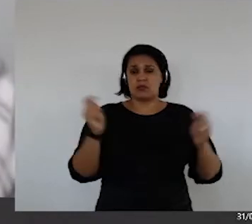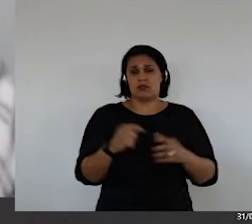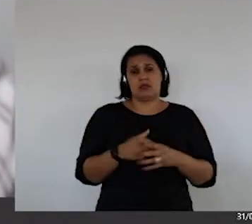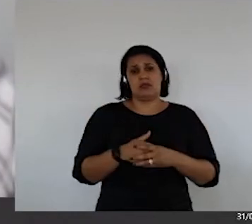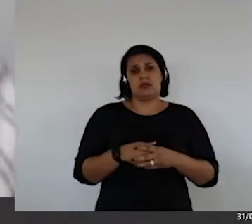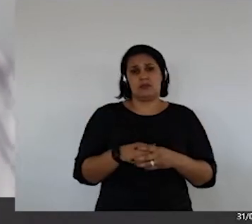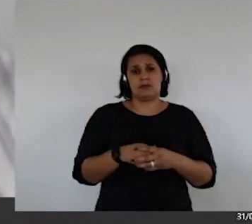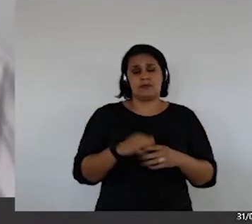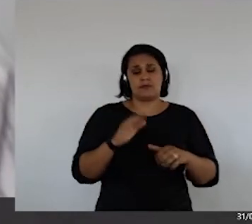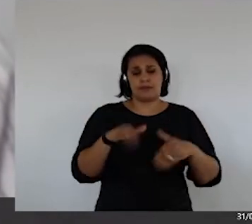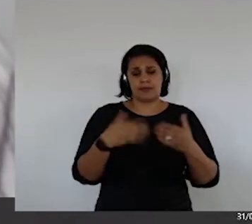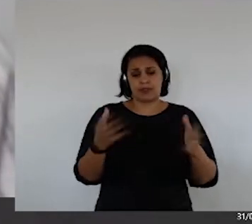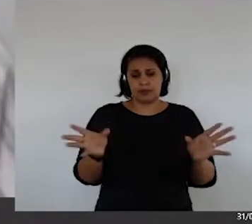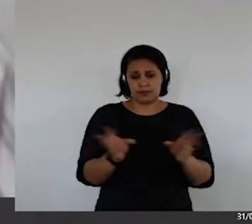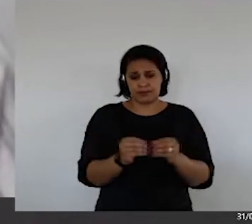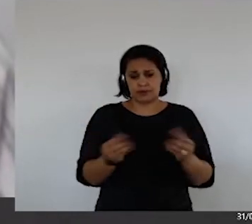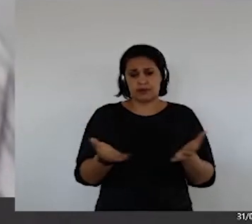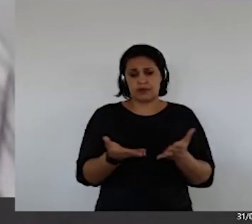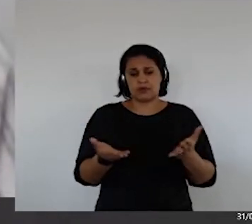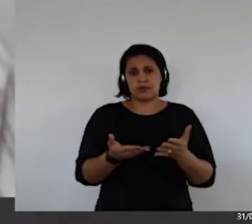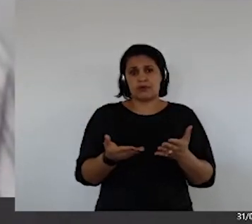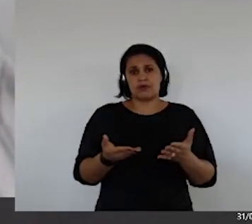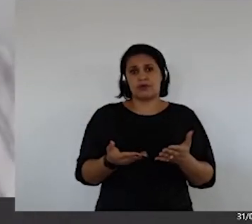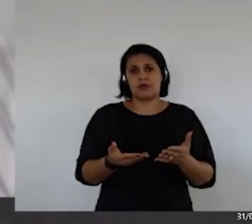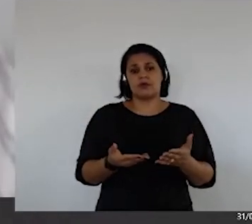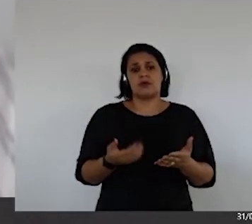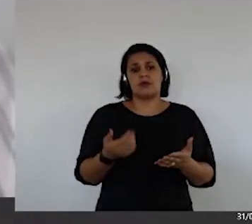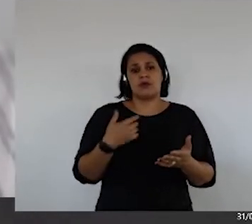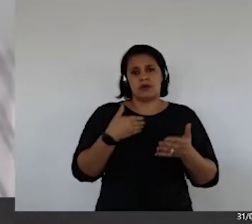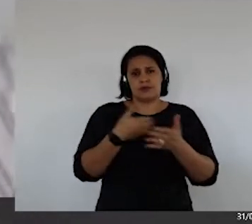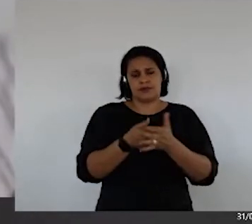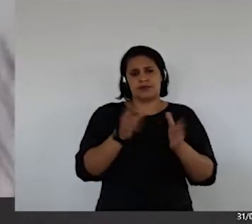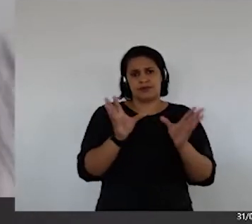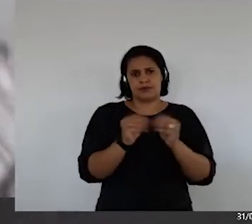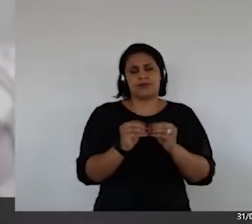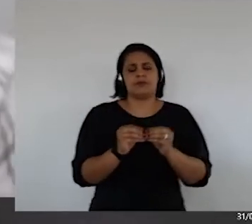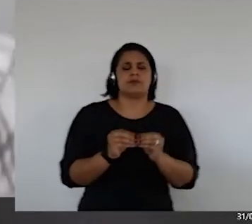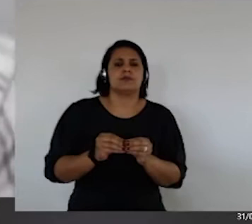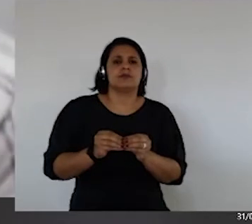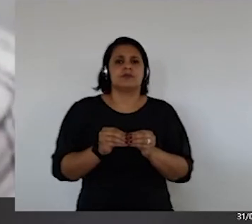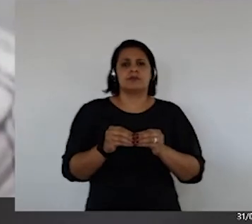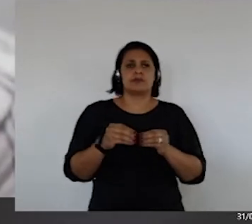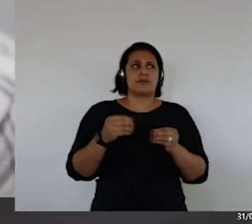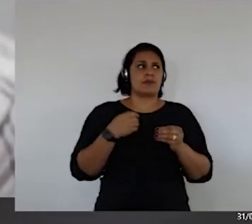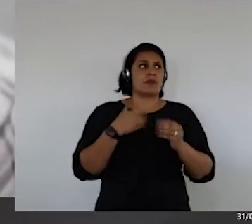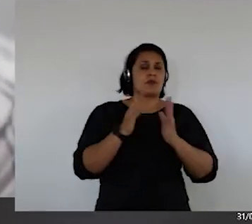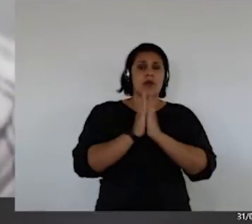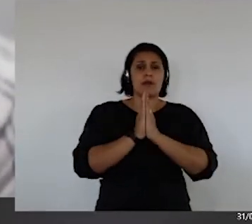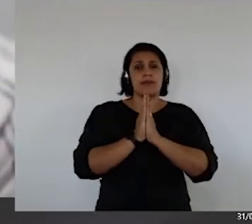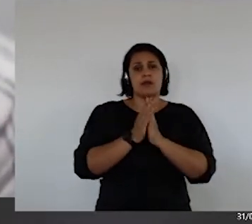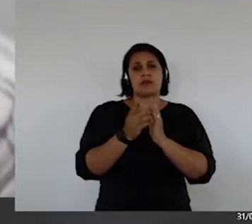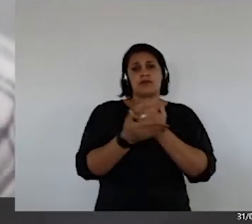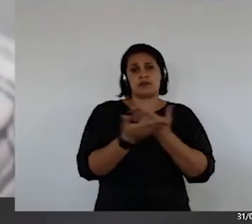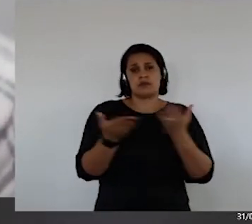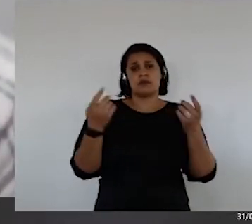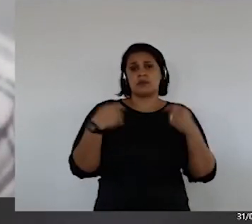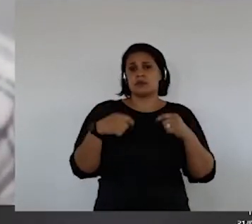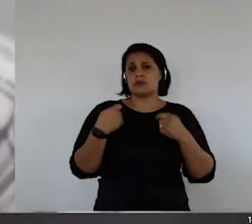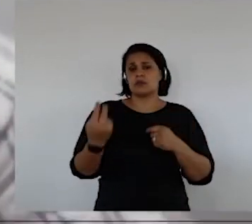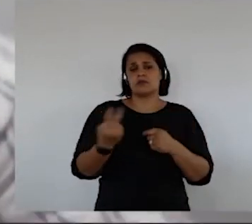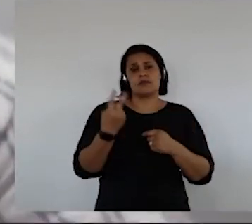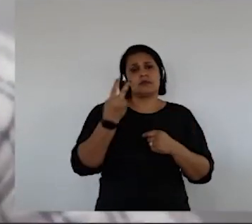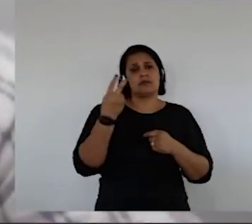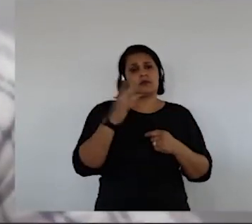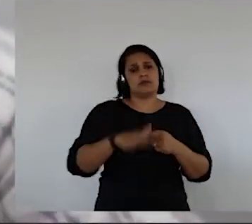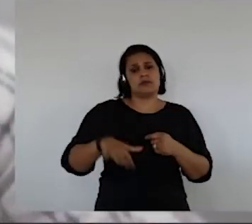Para encerrar, para não tomar a fala da minha querida colega, eu digo e faço um apelo: nós precisamos valorizar a